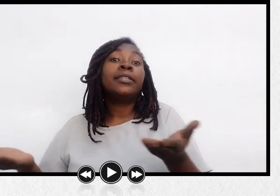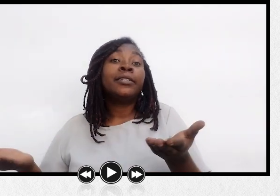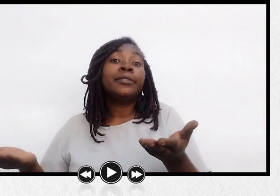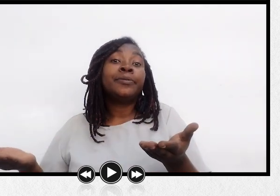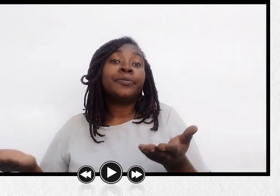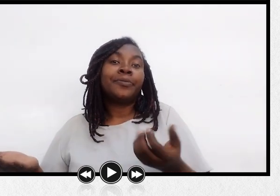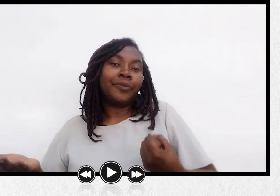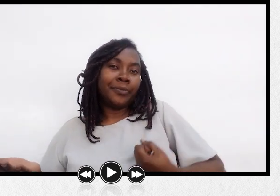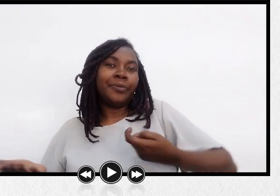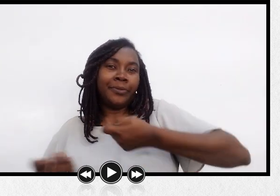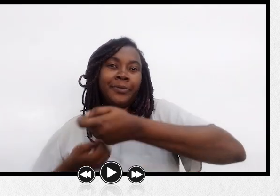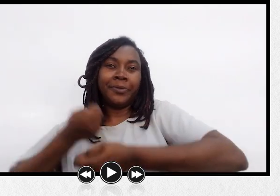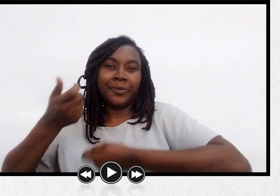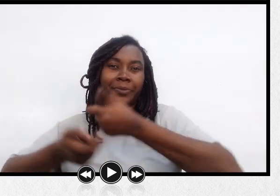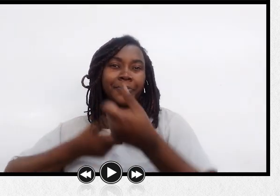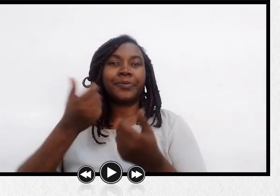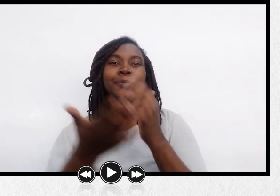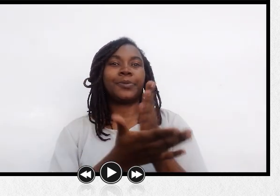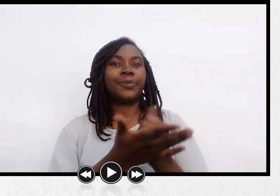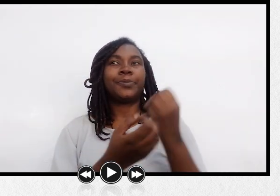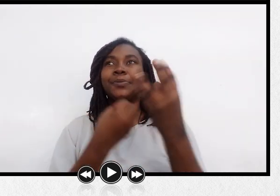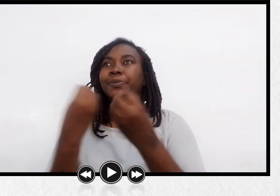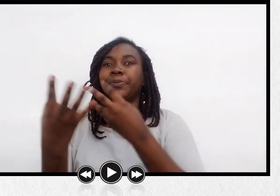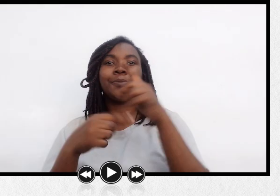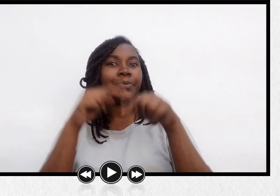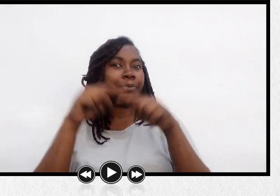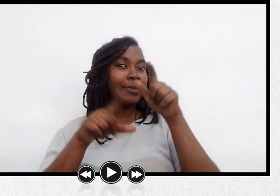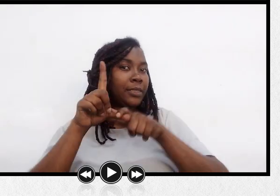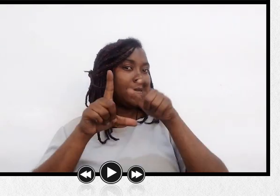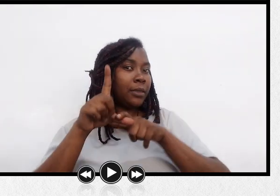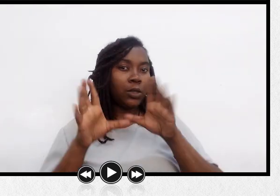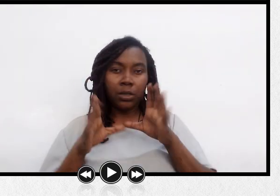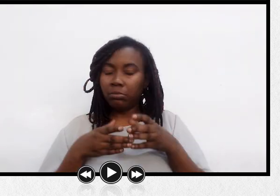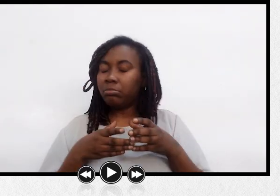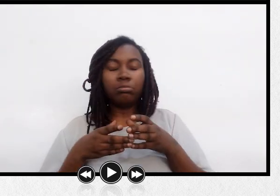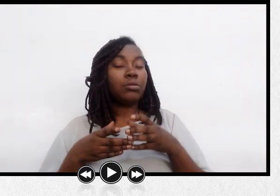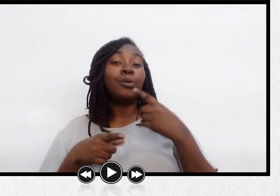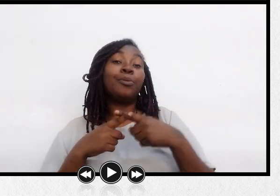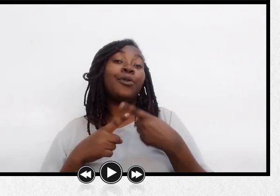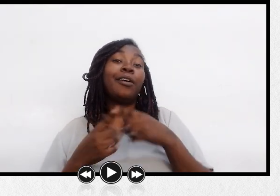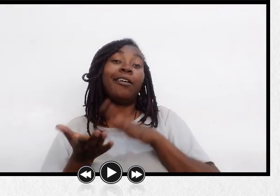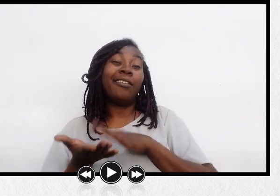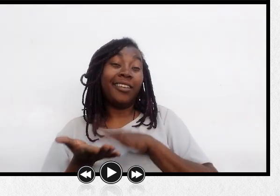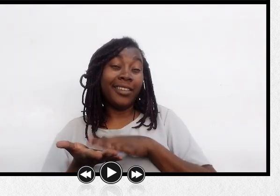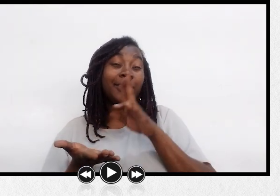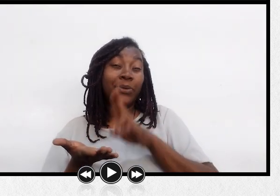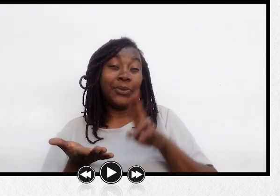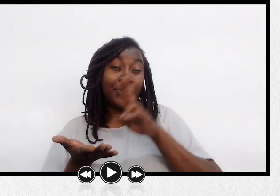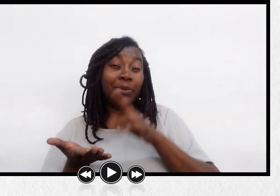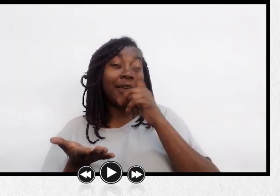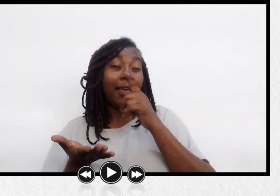essa pontuação, essa distribuição de recurso que não depende do comitê, porque a cobrança pelo uso da água,